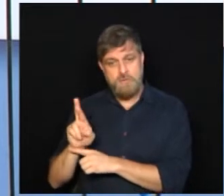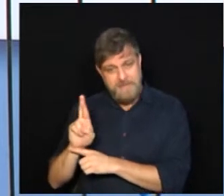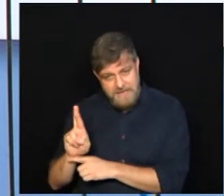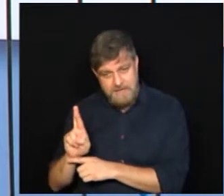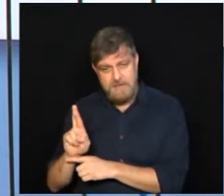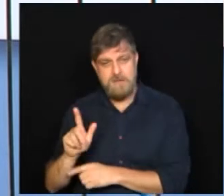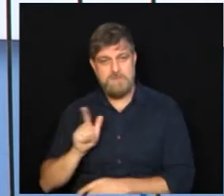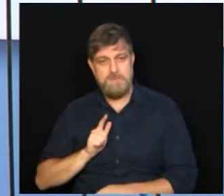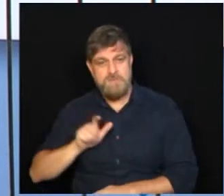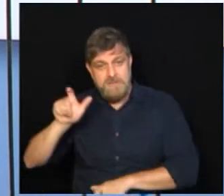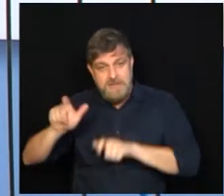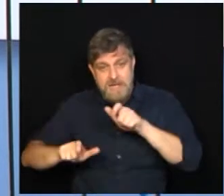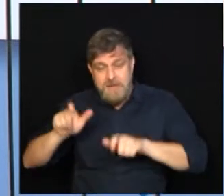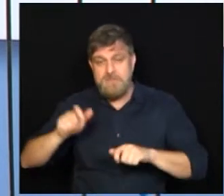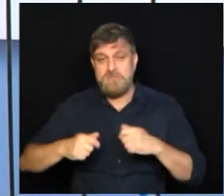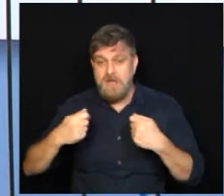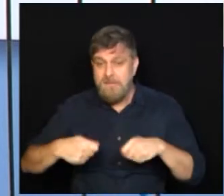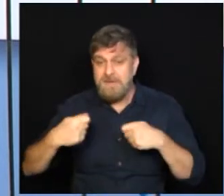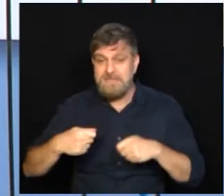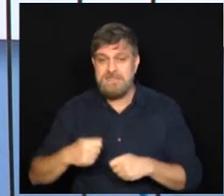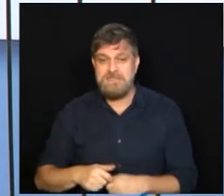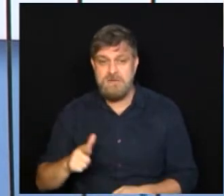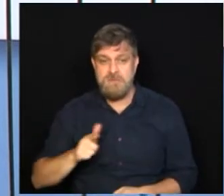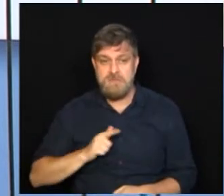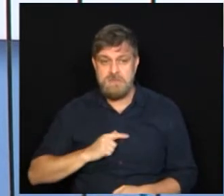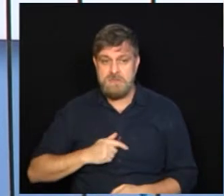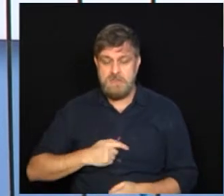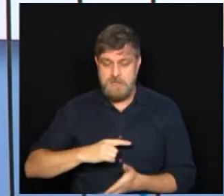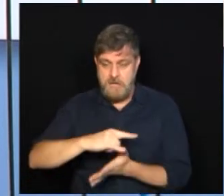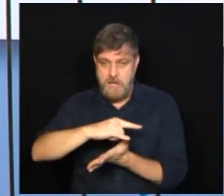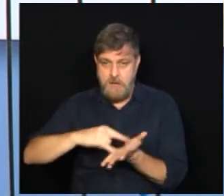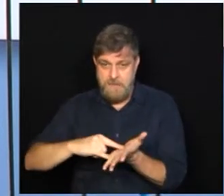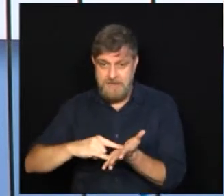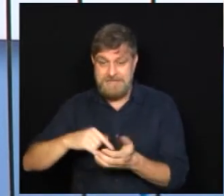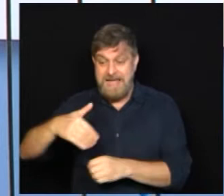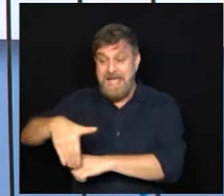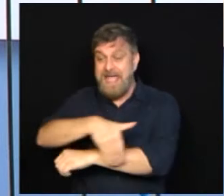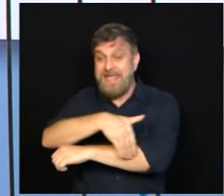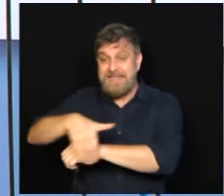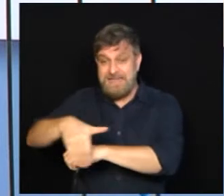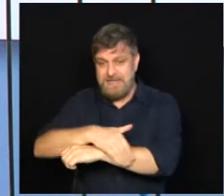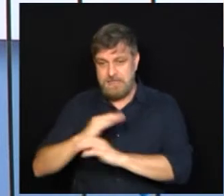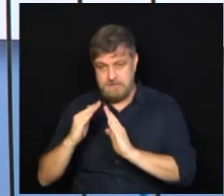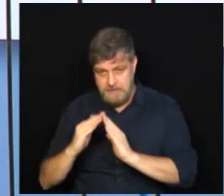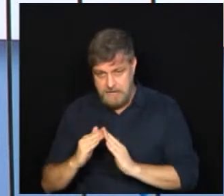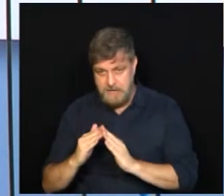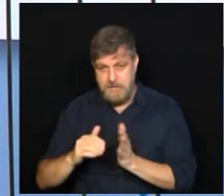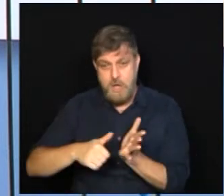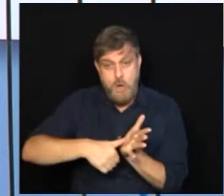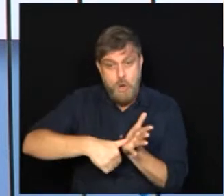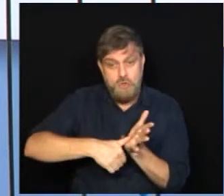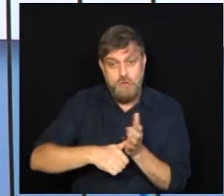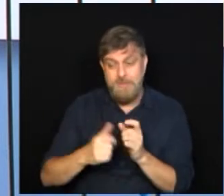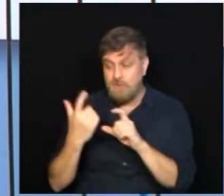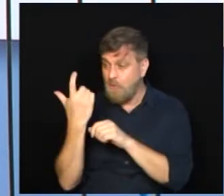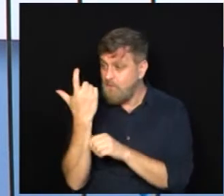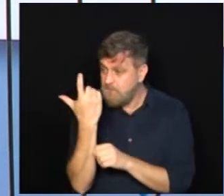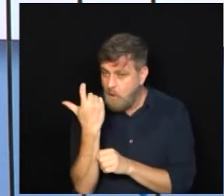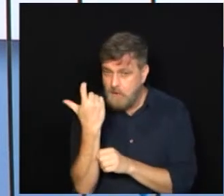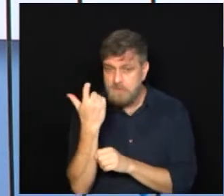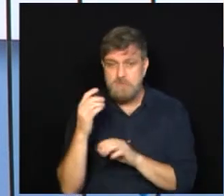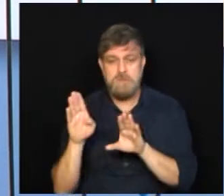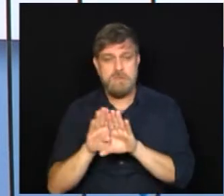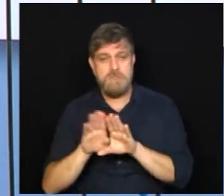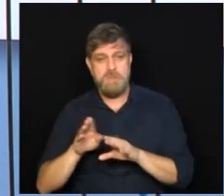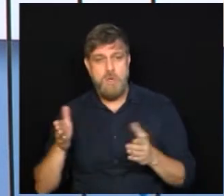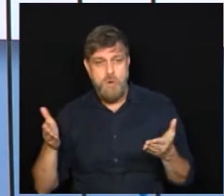Lembrando que as pessoas devem levar aí o comprovante de endereço e também um documento com foto. E hoje